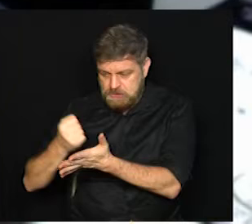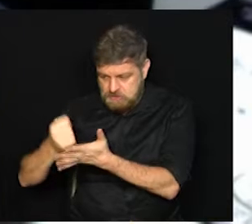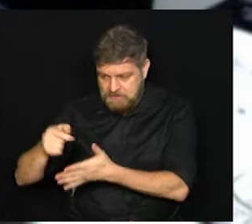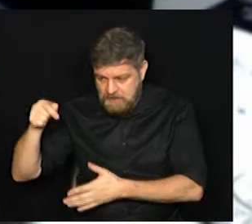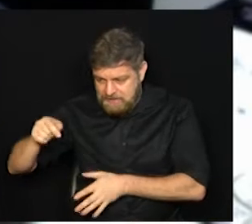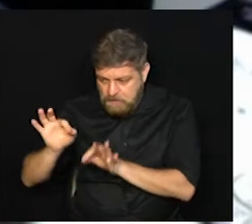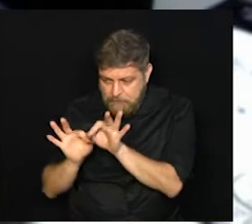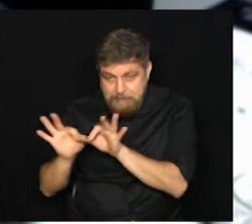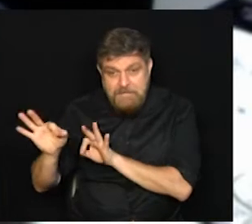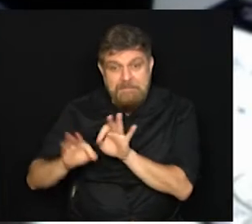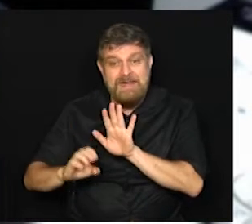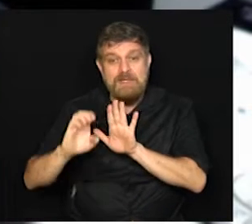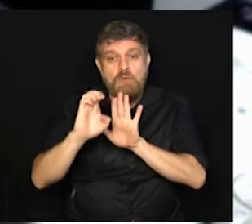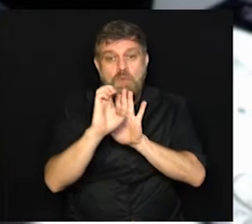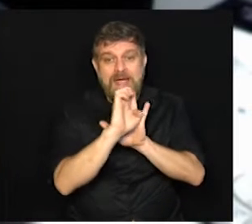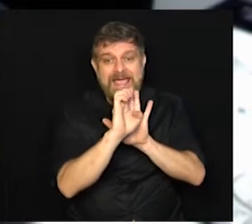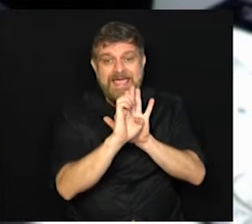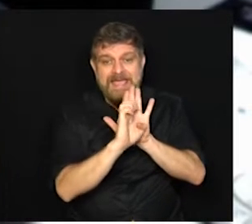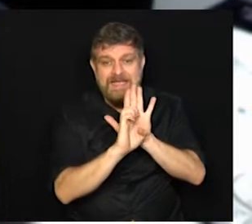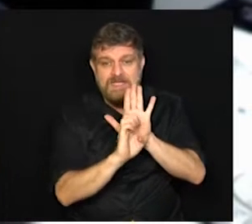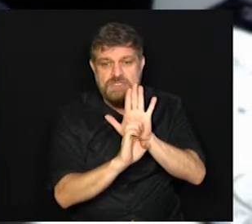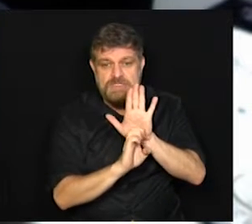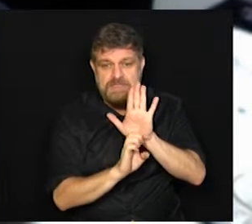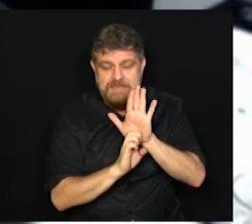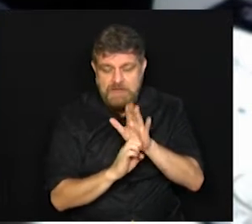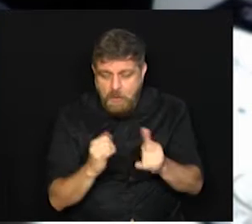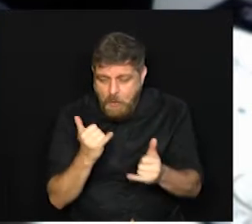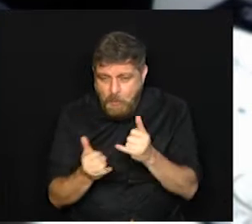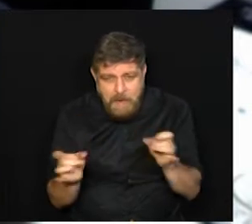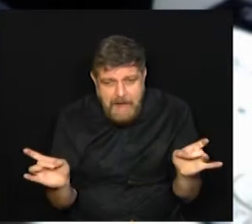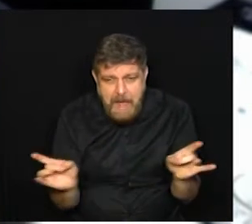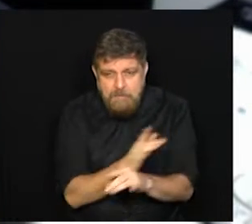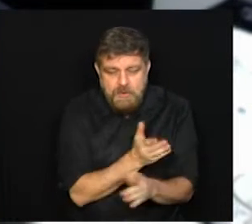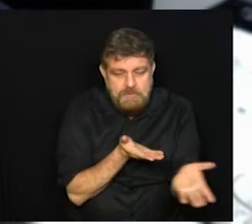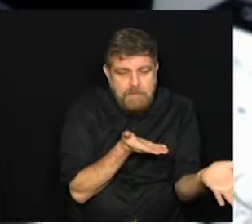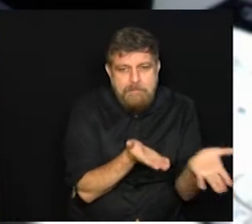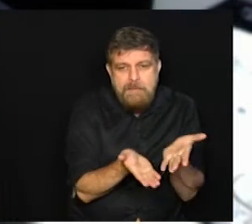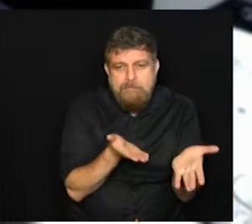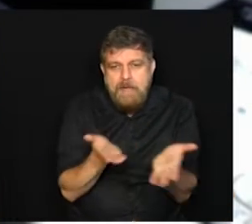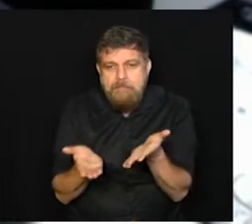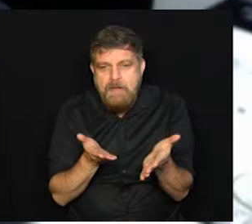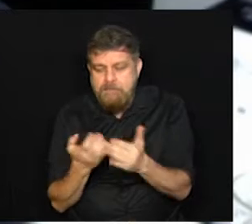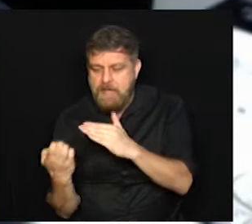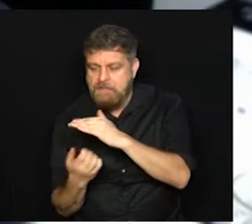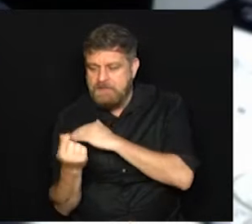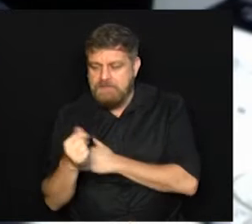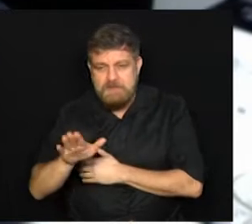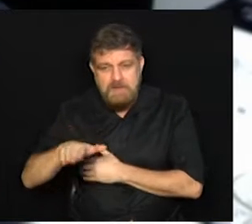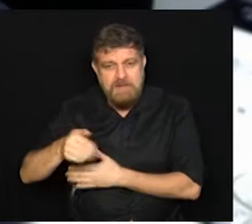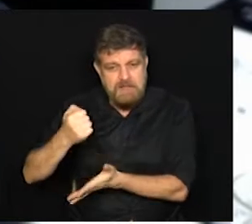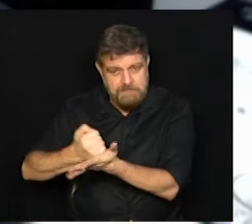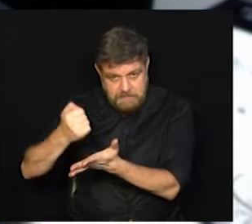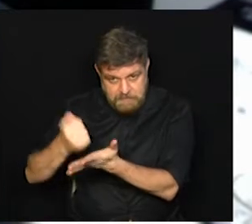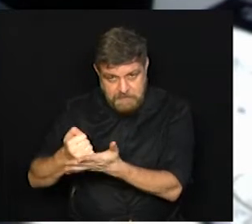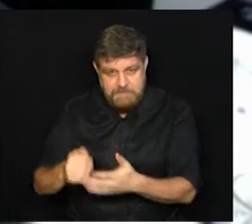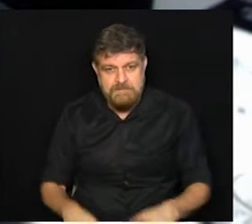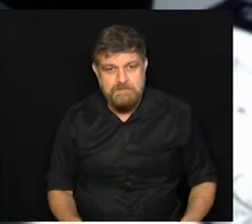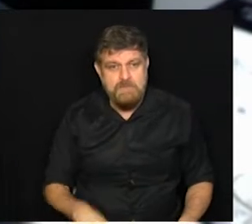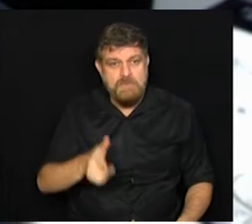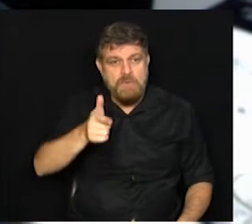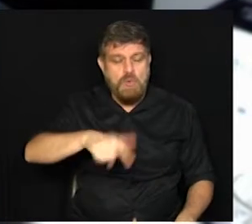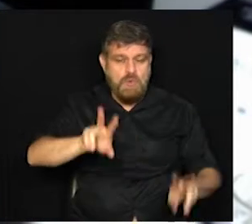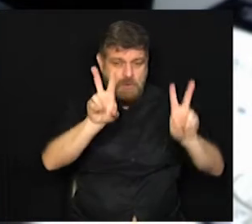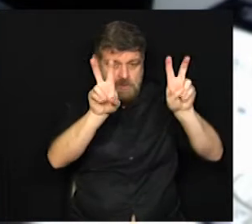aí os passos necessários para concluir essa licitação. Um outro tema importante que eu defendo, né, é a